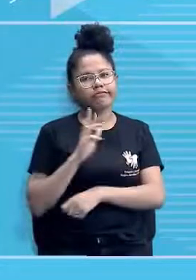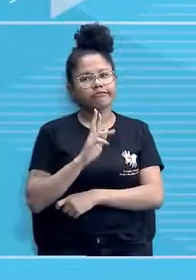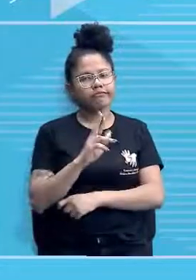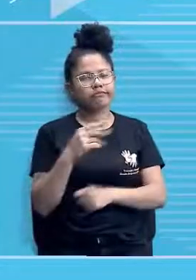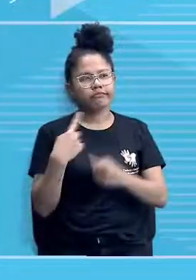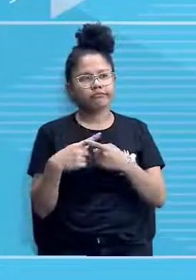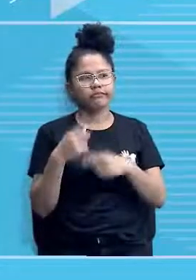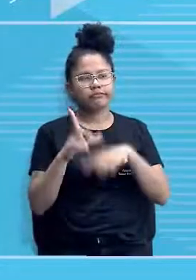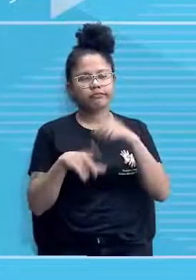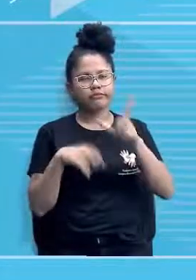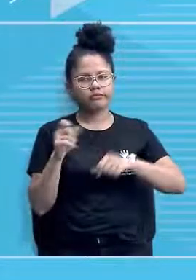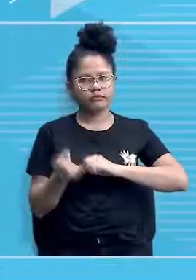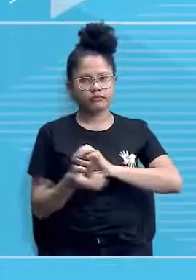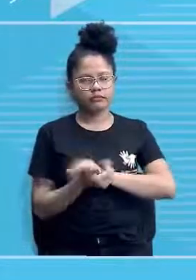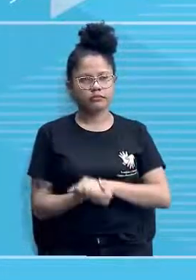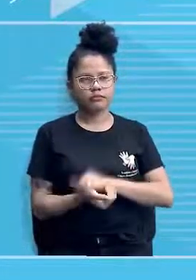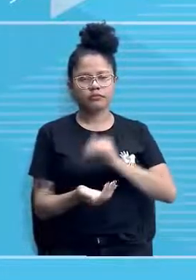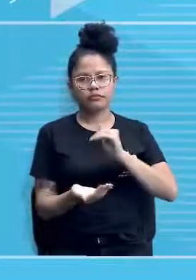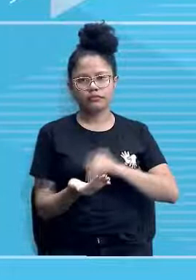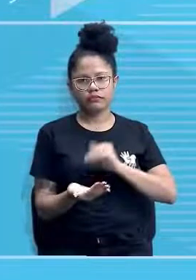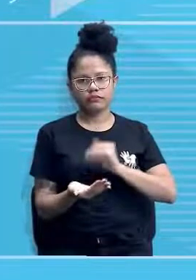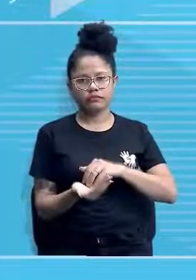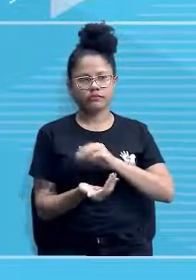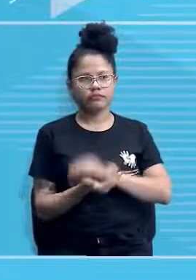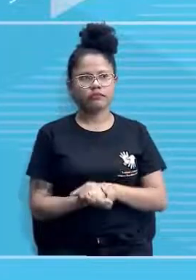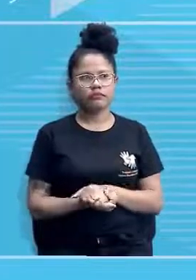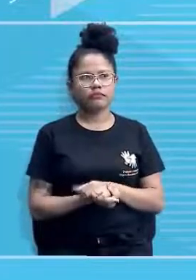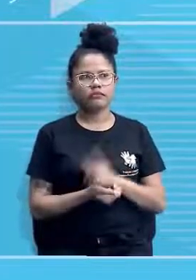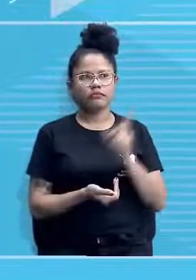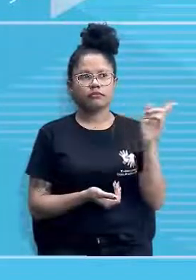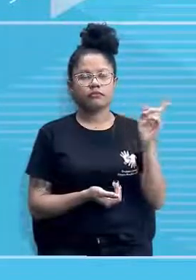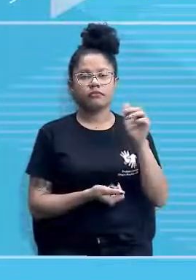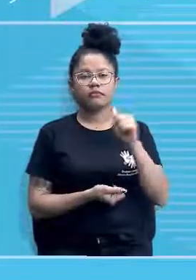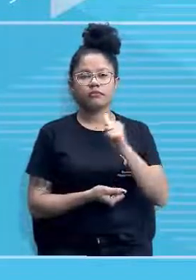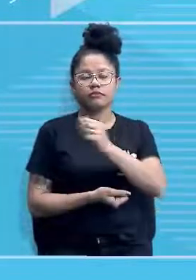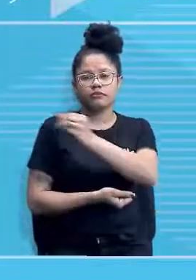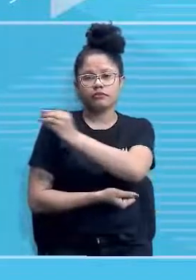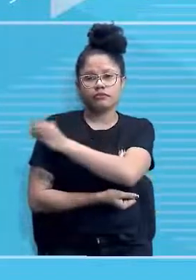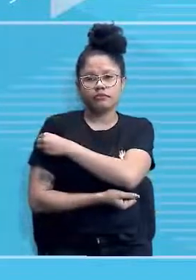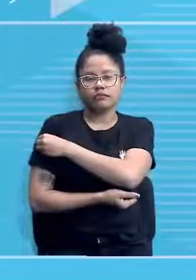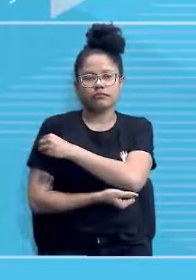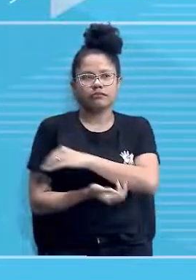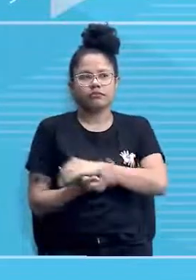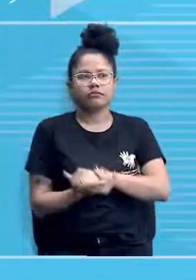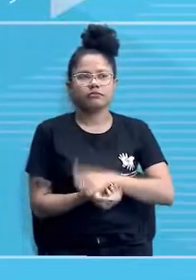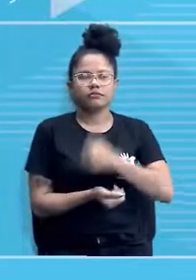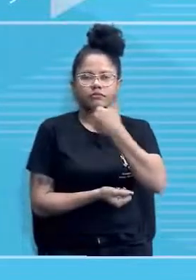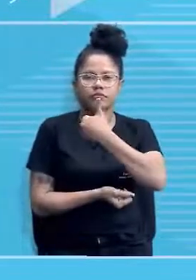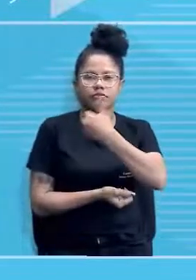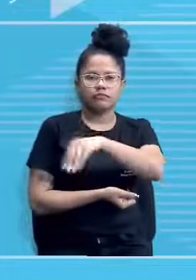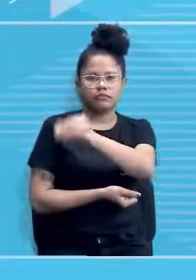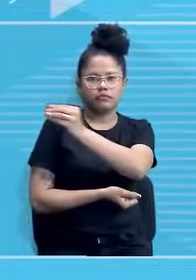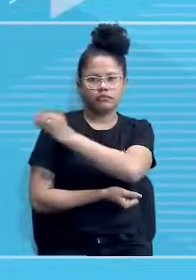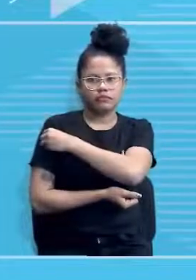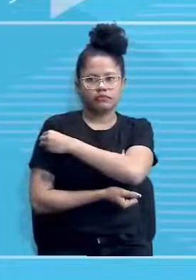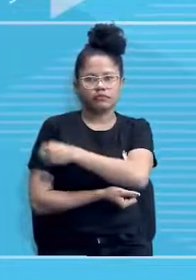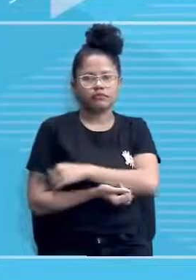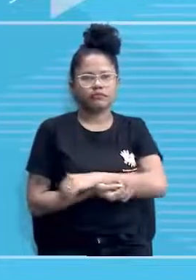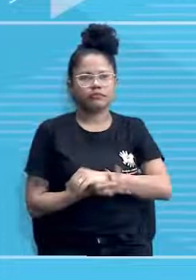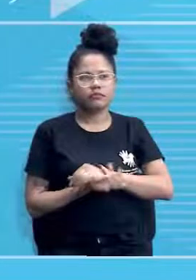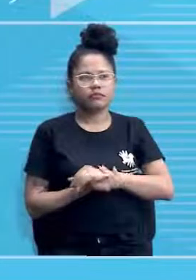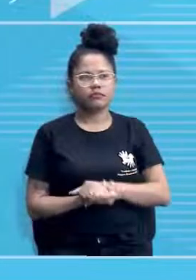as alternativas ficaram do outro lado né olha aqui é um álcool PSOL O primeiro é um álcool